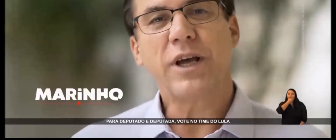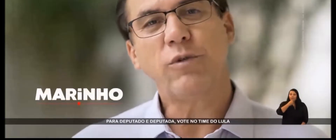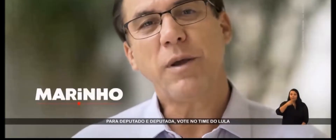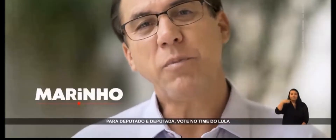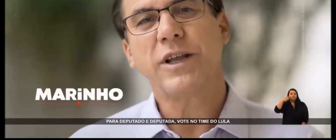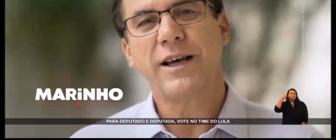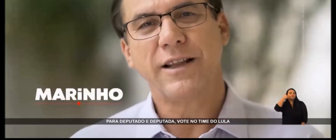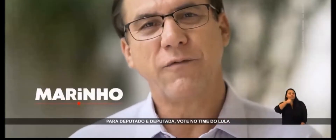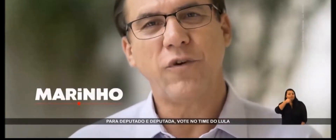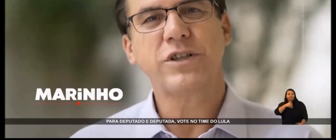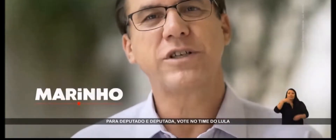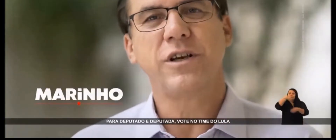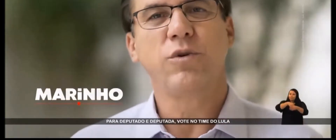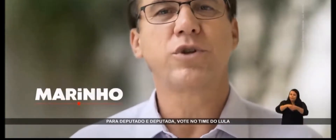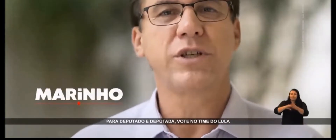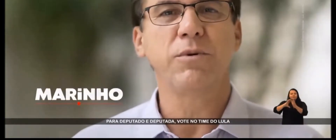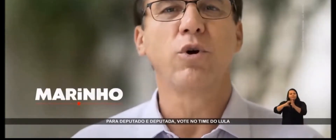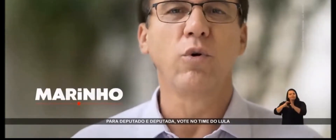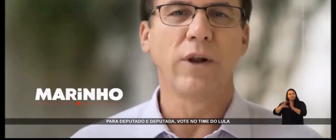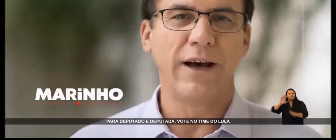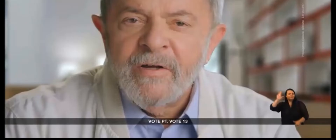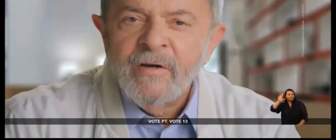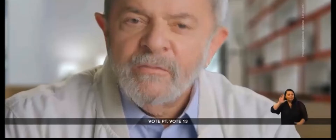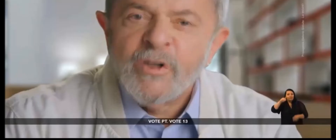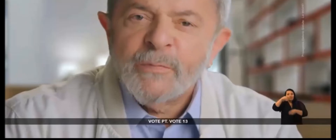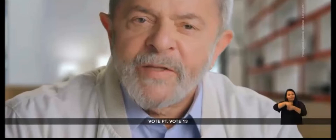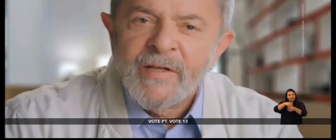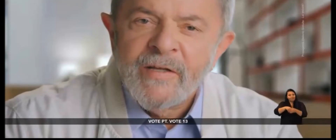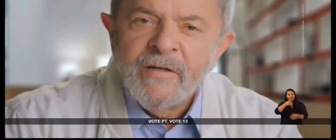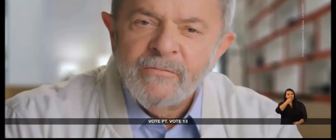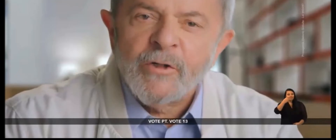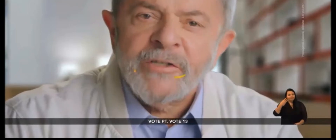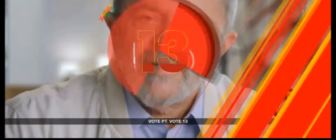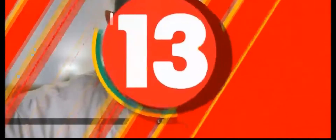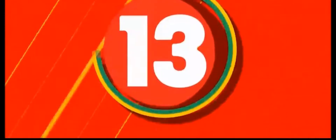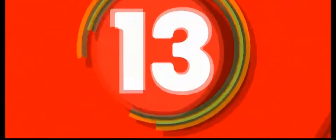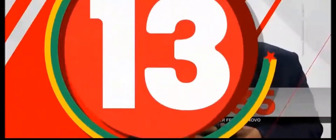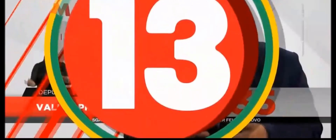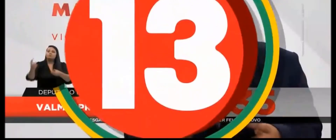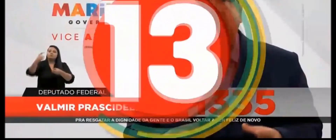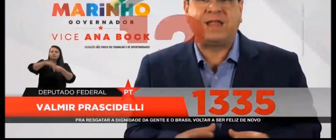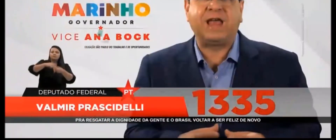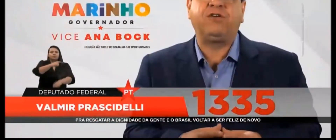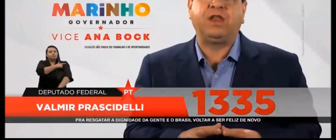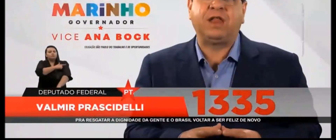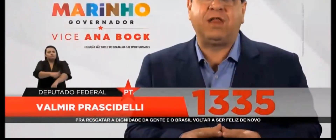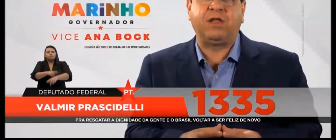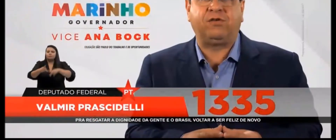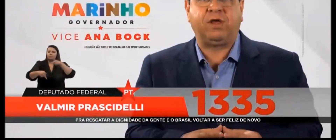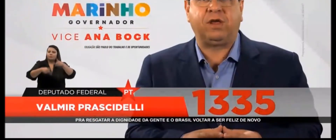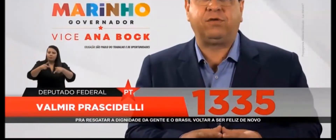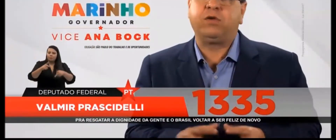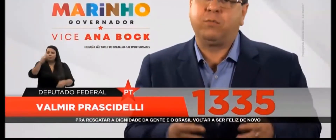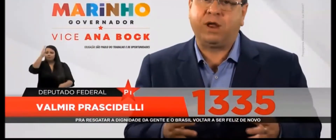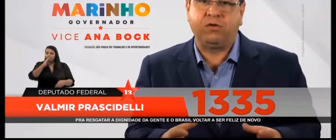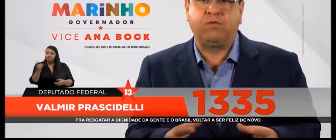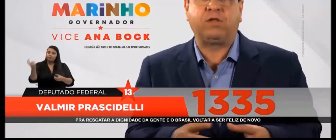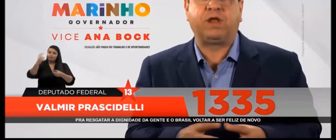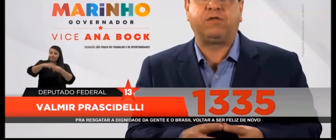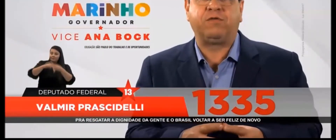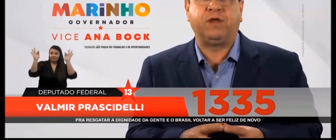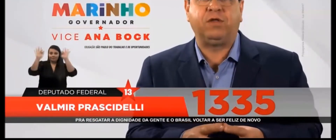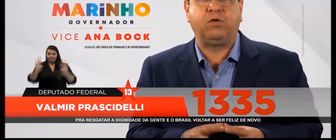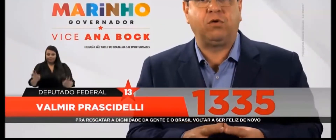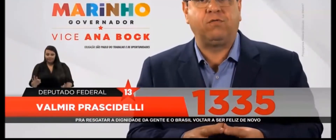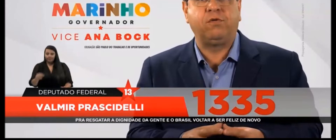Fala, deputado e deputada. Vote no time do Lula. Vote PT. Vote 13. Para resgatar a dignidade da gente e o Brasil